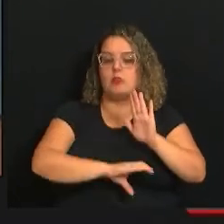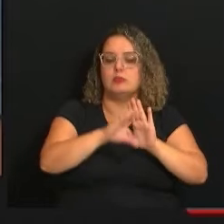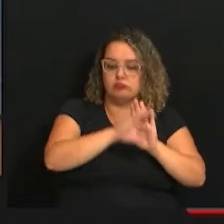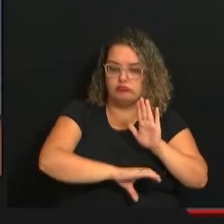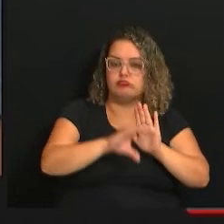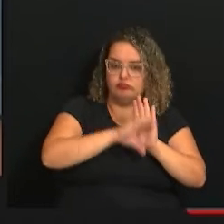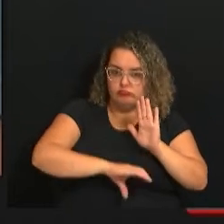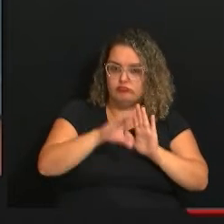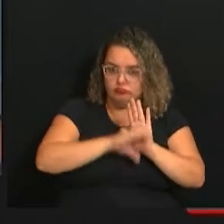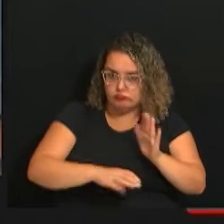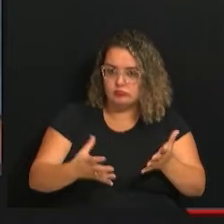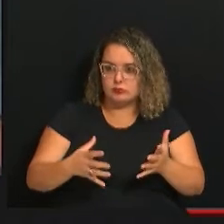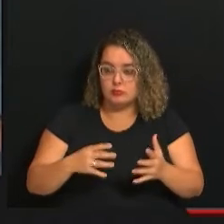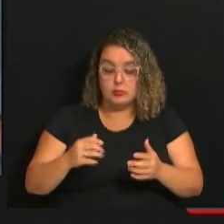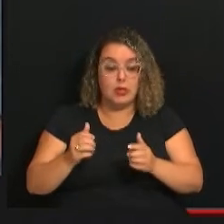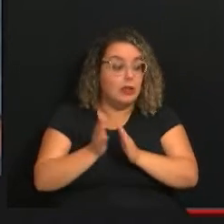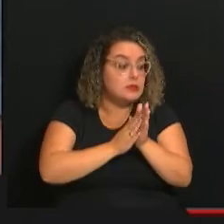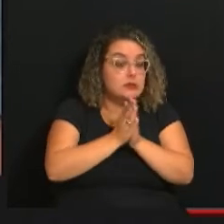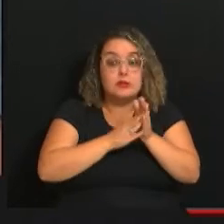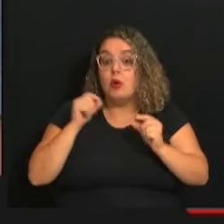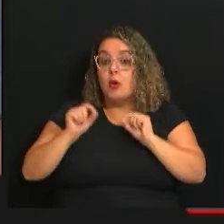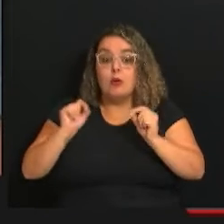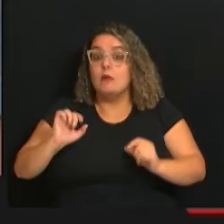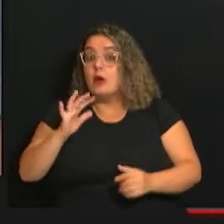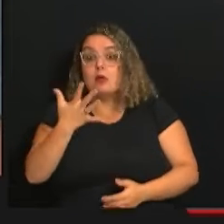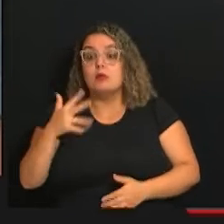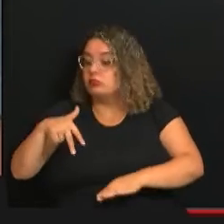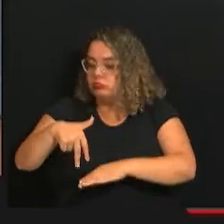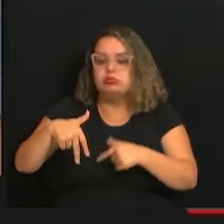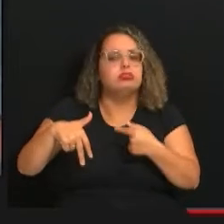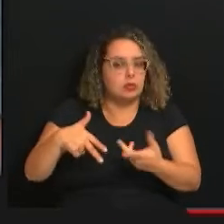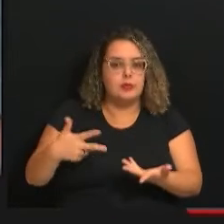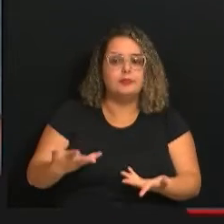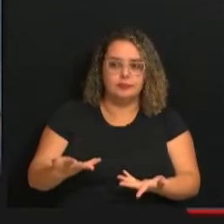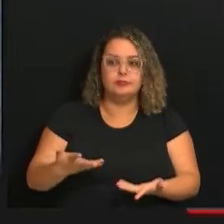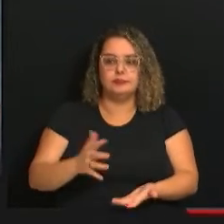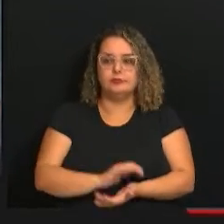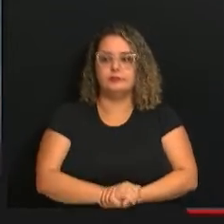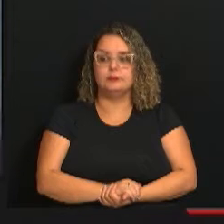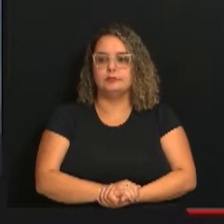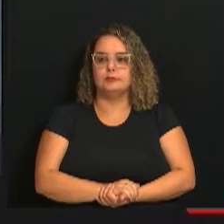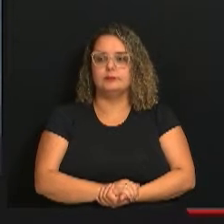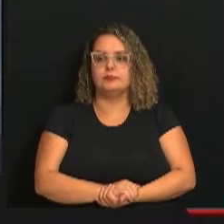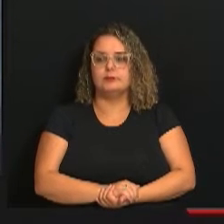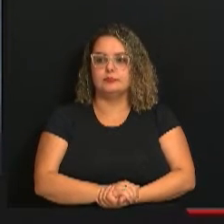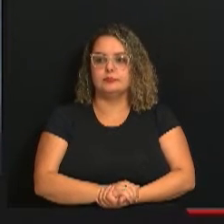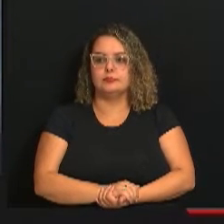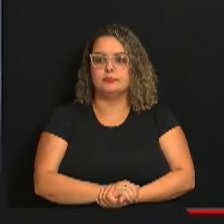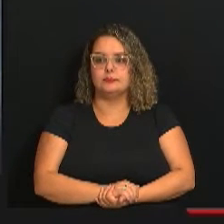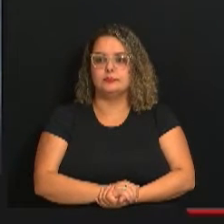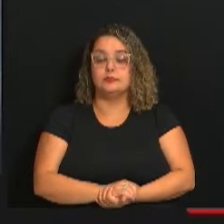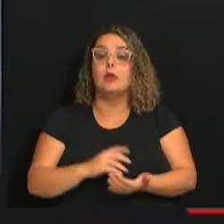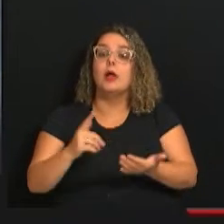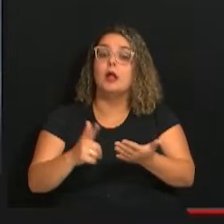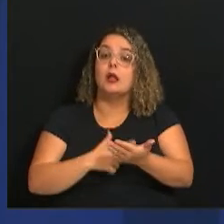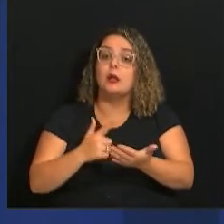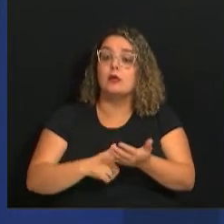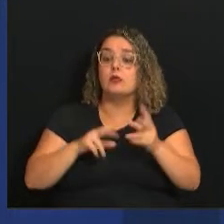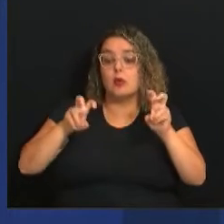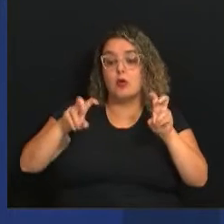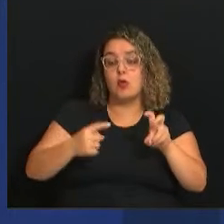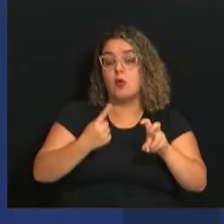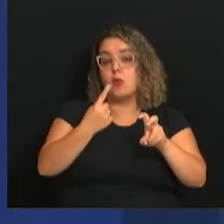ela recebeu essa doença e ela tem que tratar isso da melhor forma possível, ela tem que aprender a identificar e